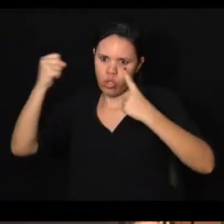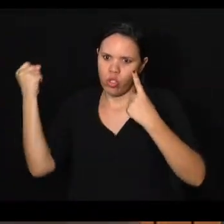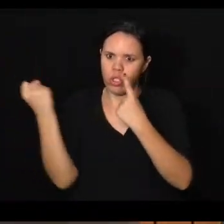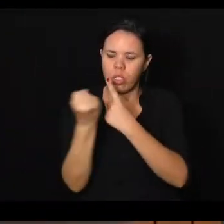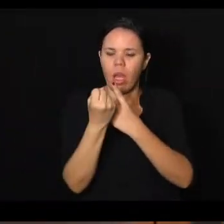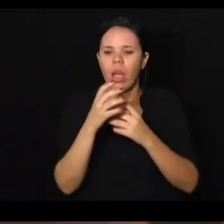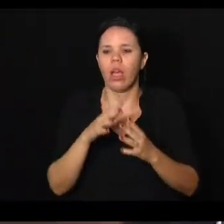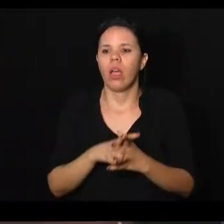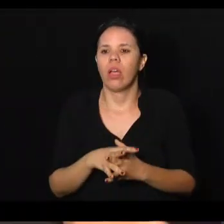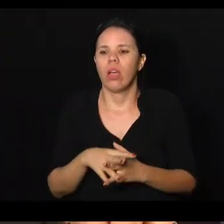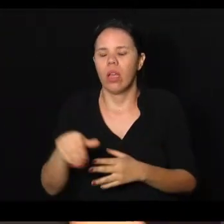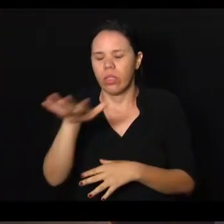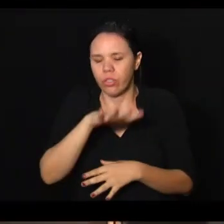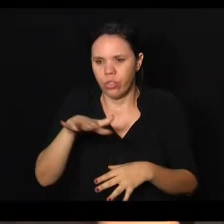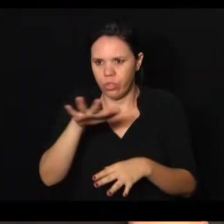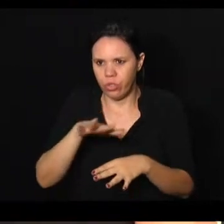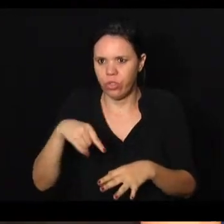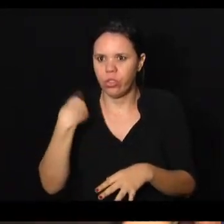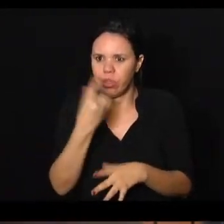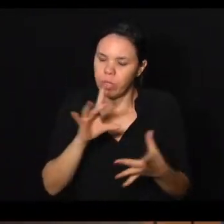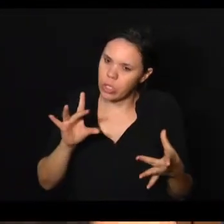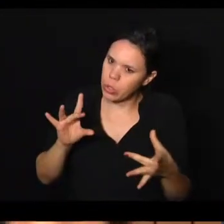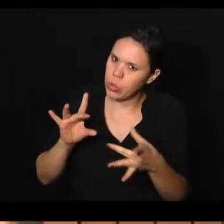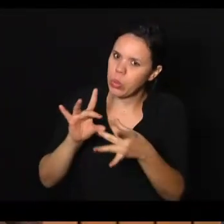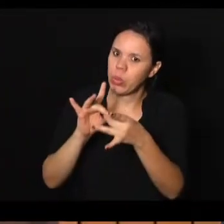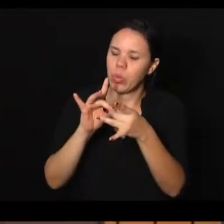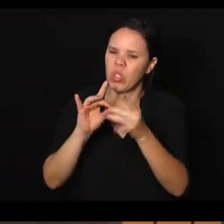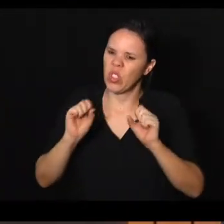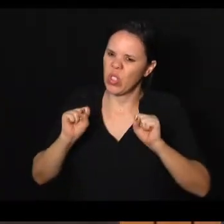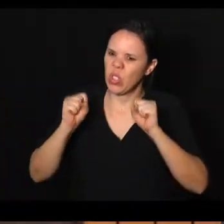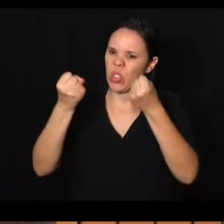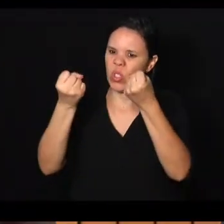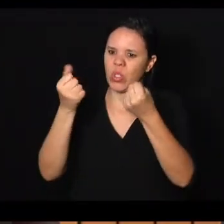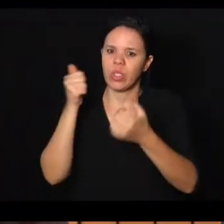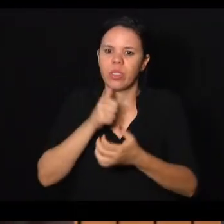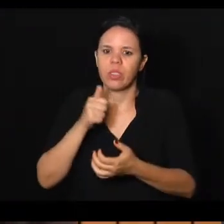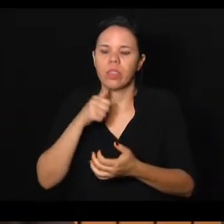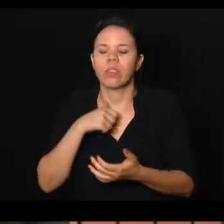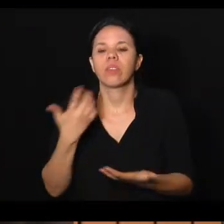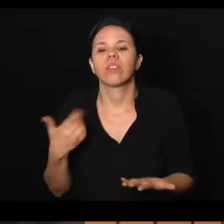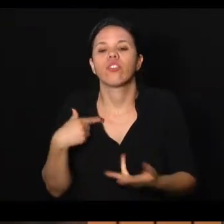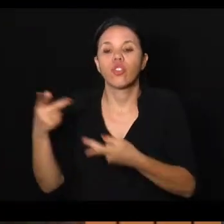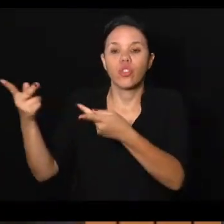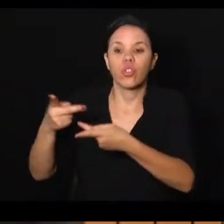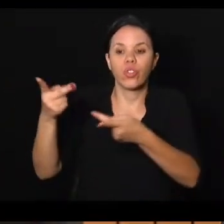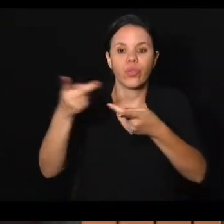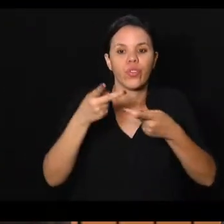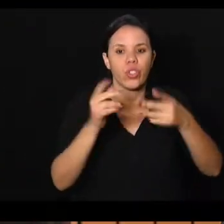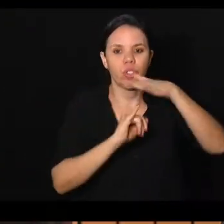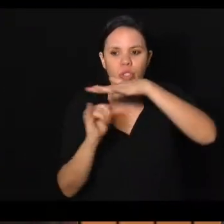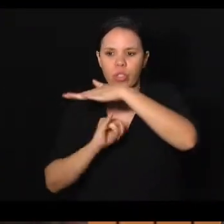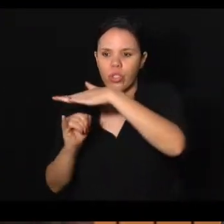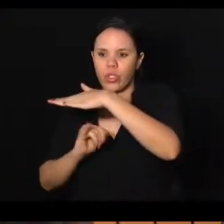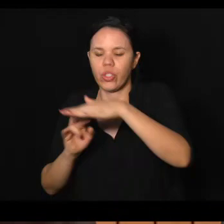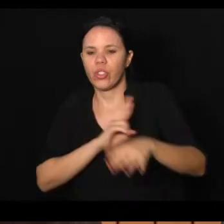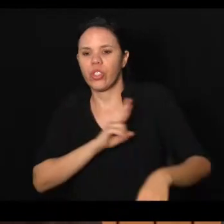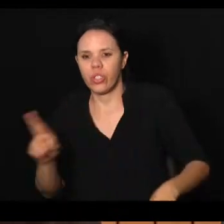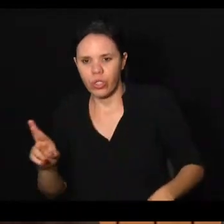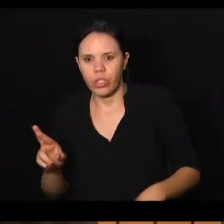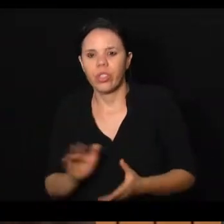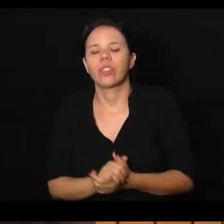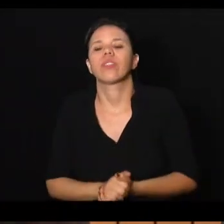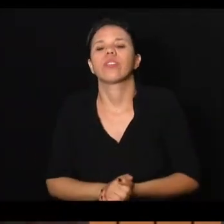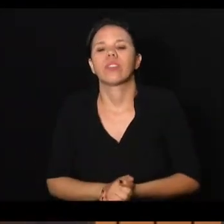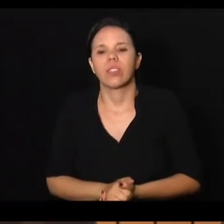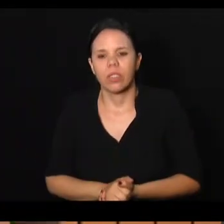nos unir nessa grande luta em defesa da mulher. E aí a gente está convidando as instituições religiosas para